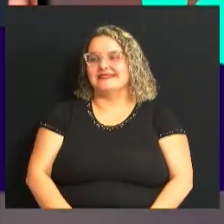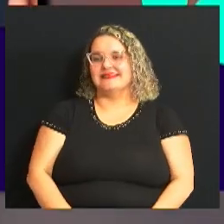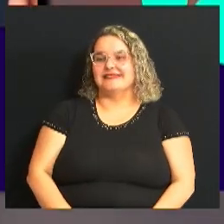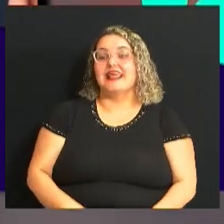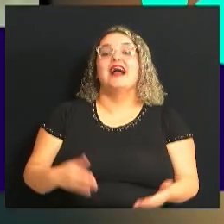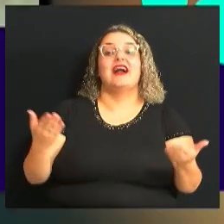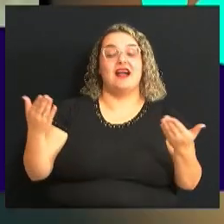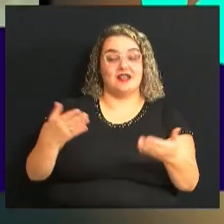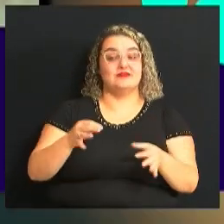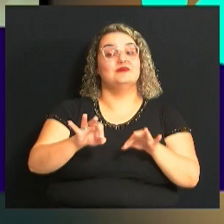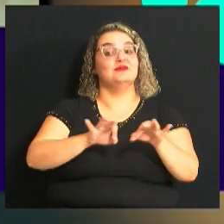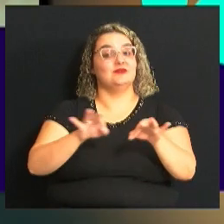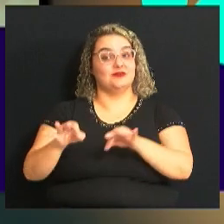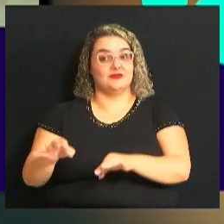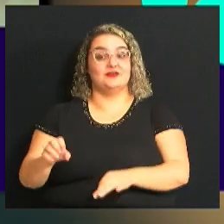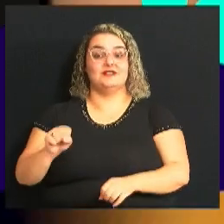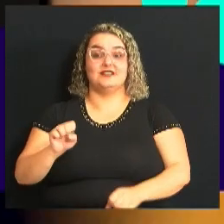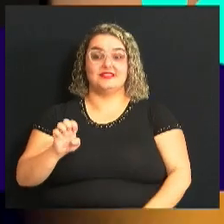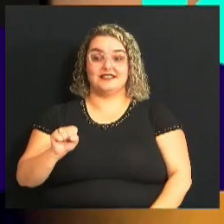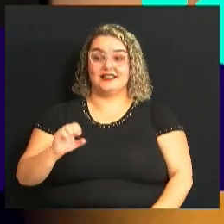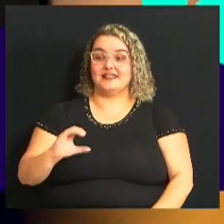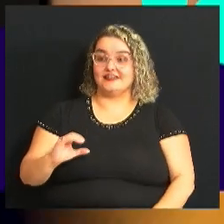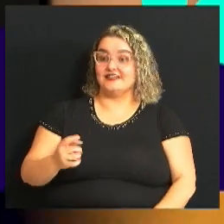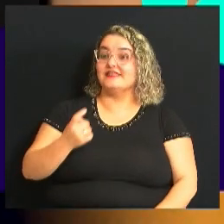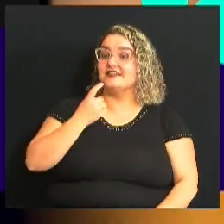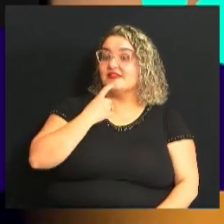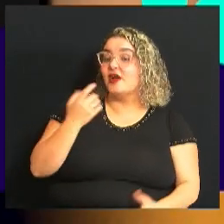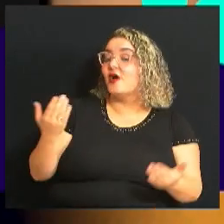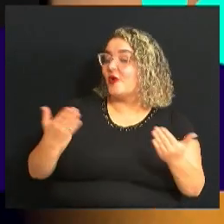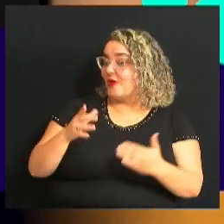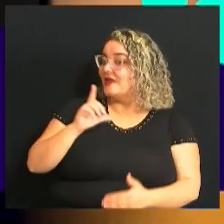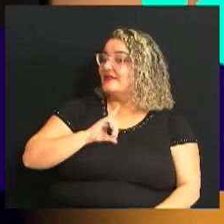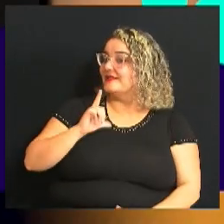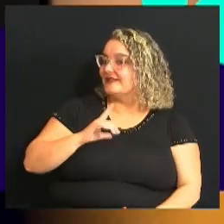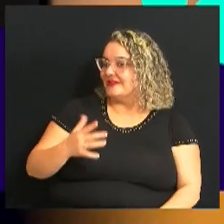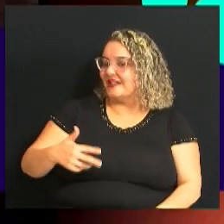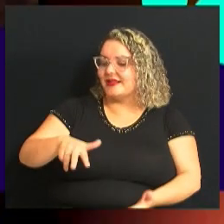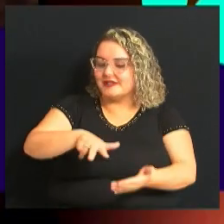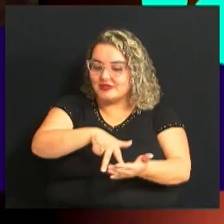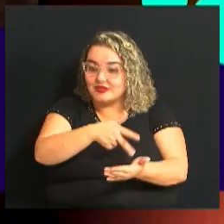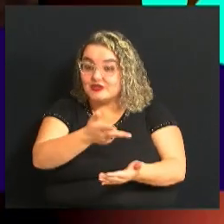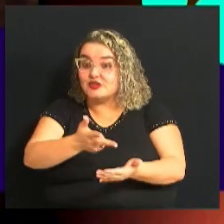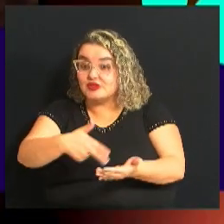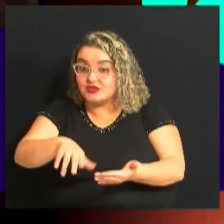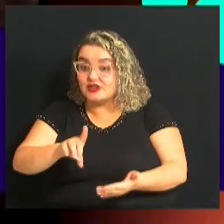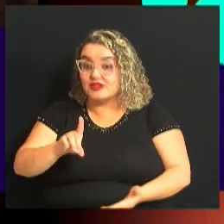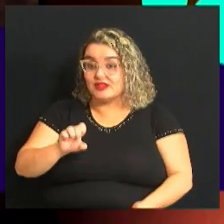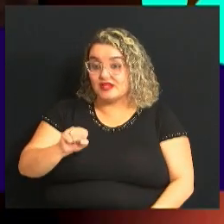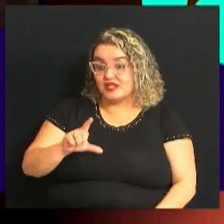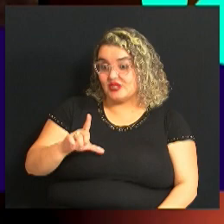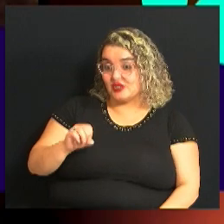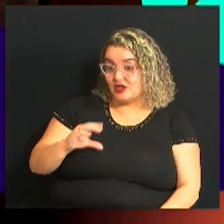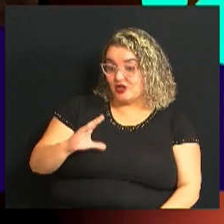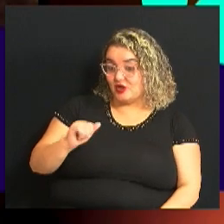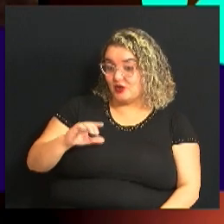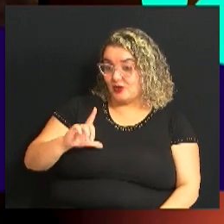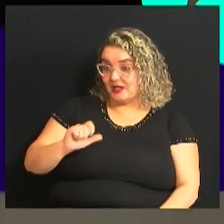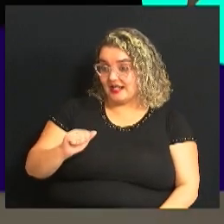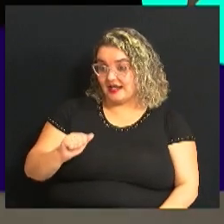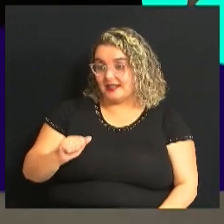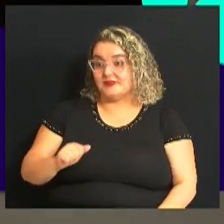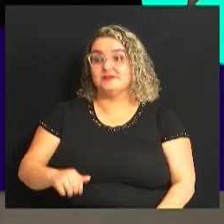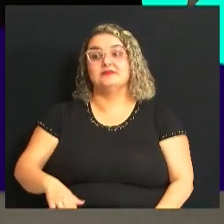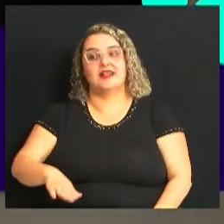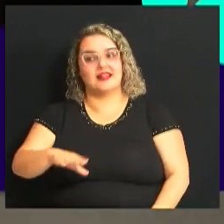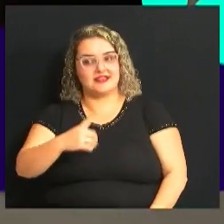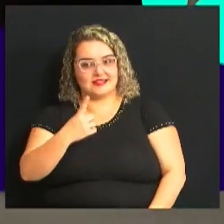de programação do Sesc Campinas. Hoje tem um espetáculo de dança Desloca Loca a partir das 8 da noite.